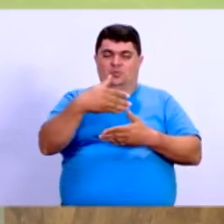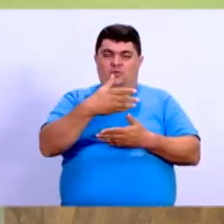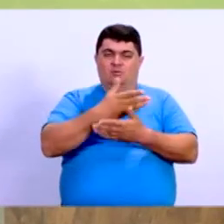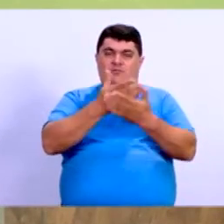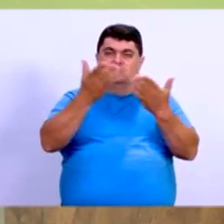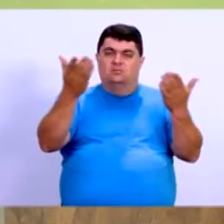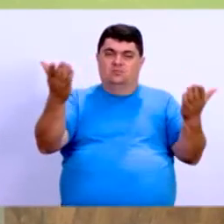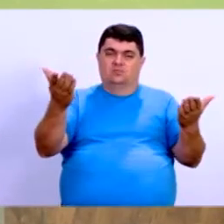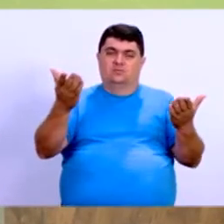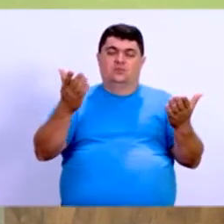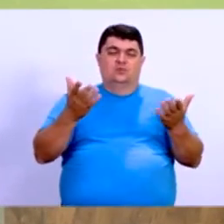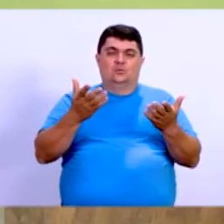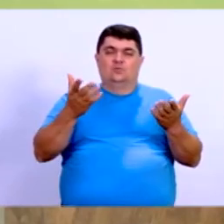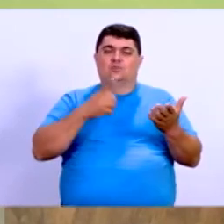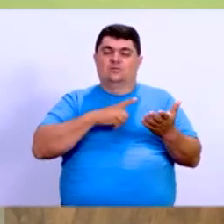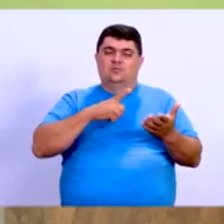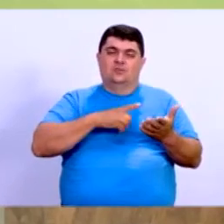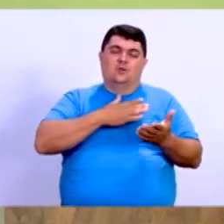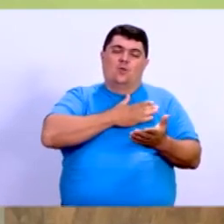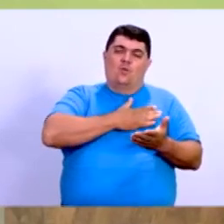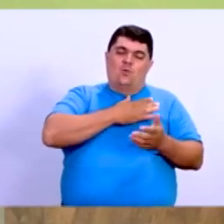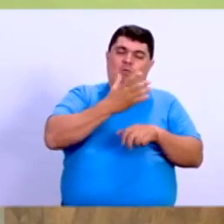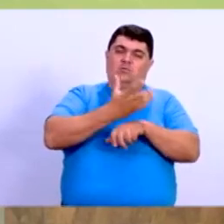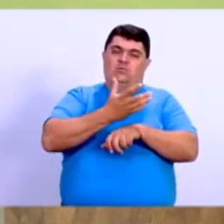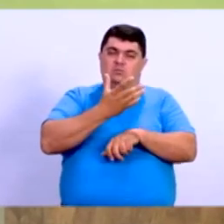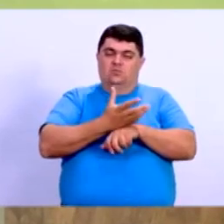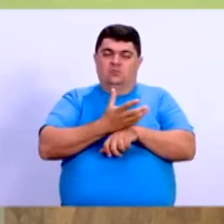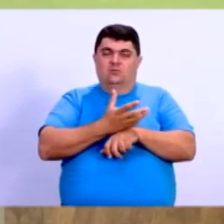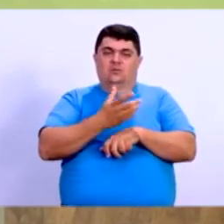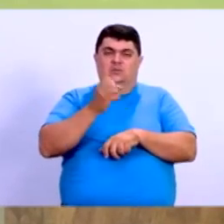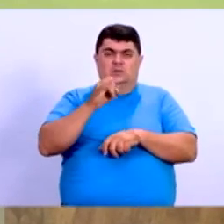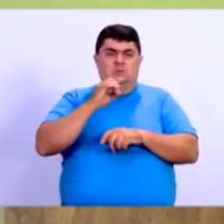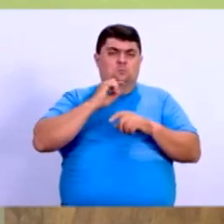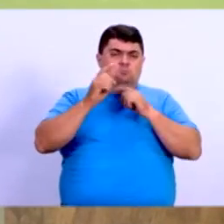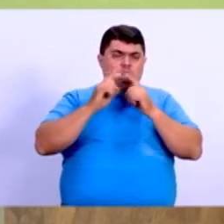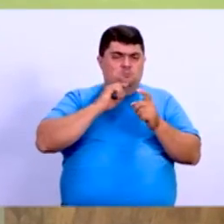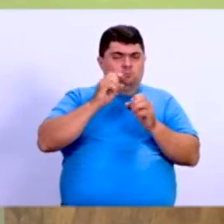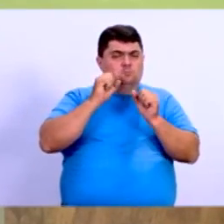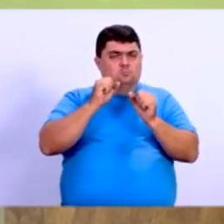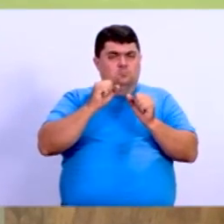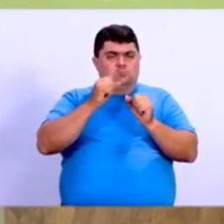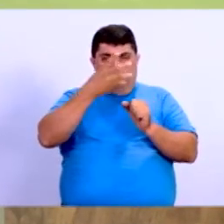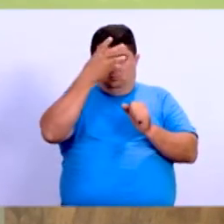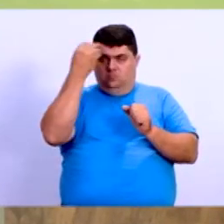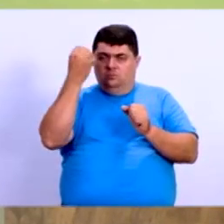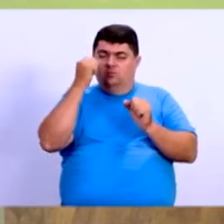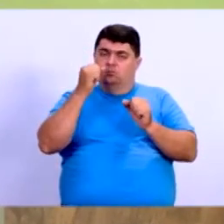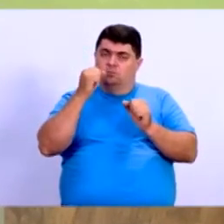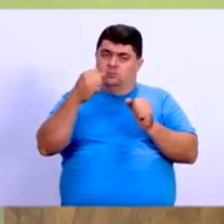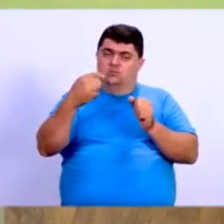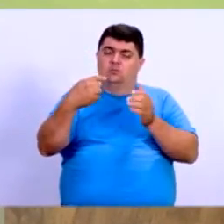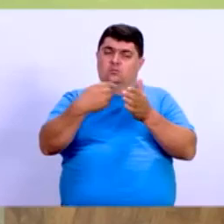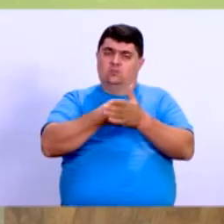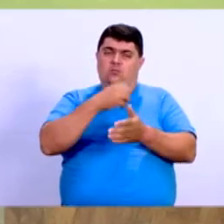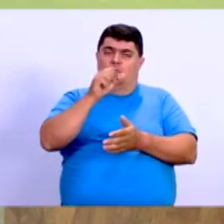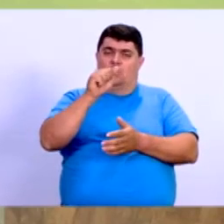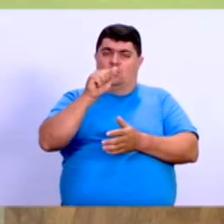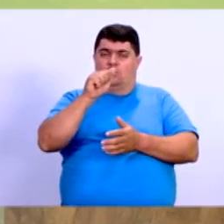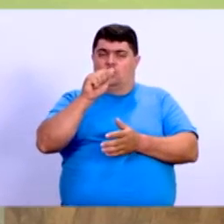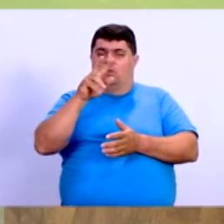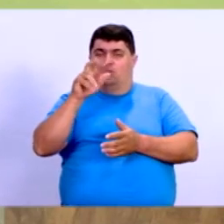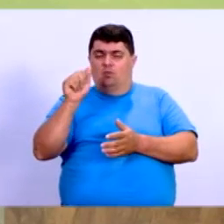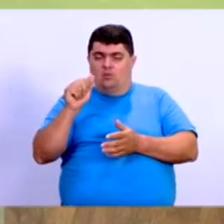E que todos vocês tenham gostado do curso, e qualquer dúvida, não esqueça que a gente está